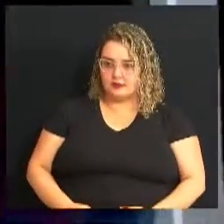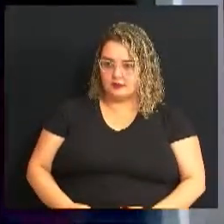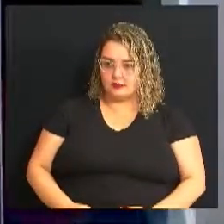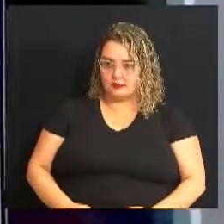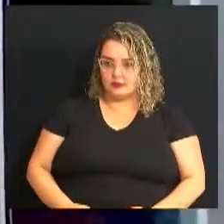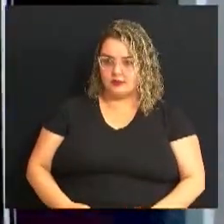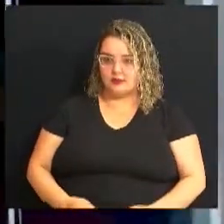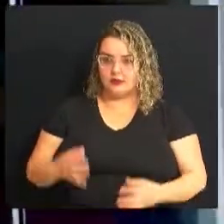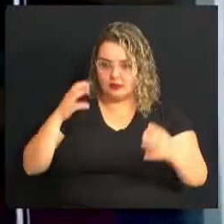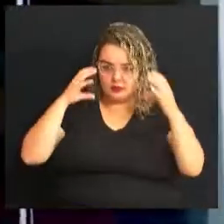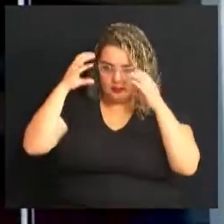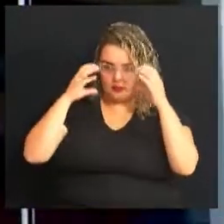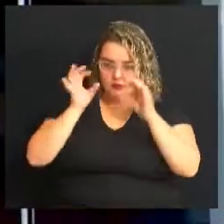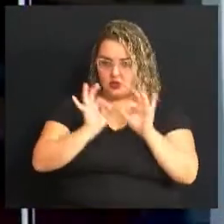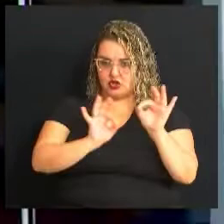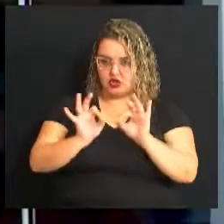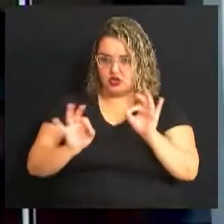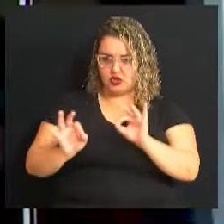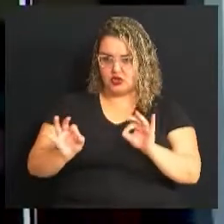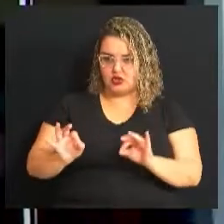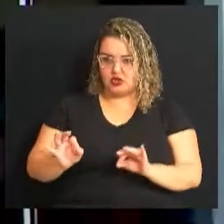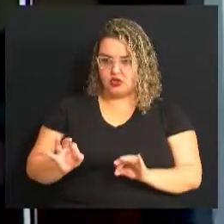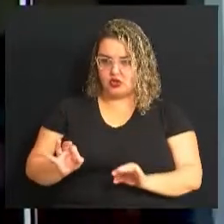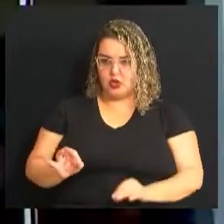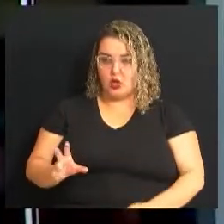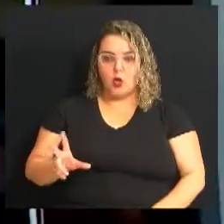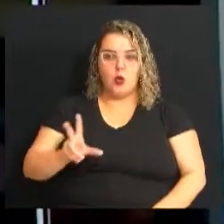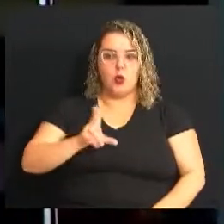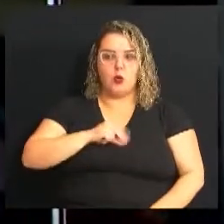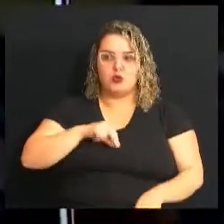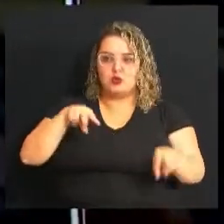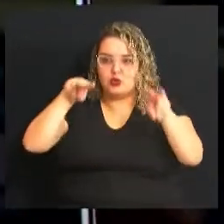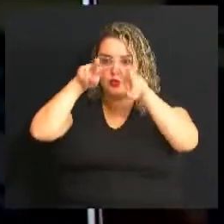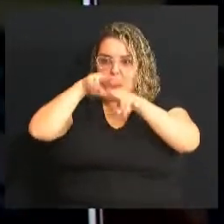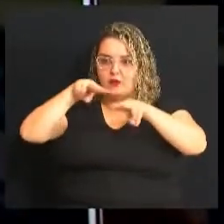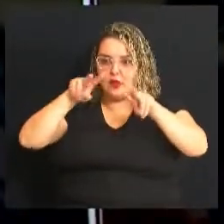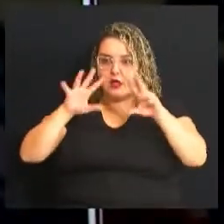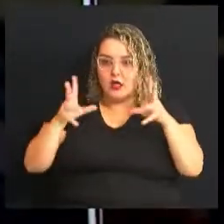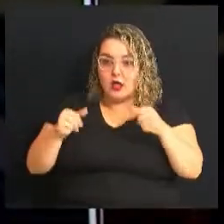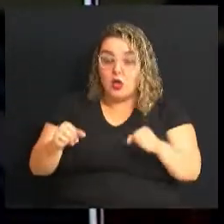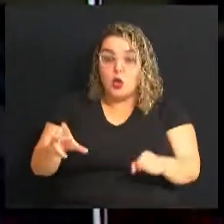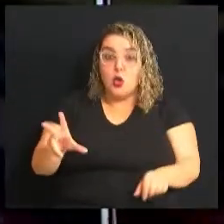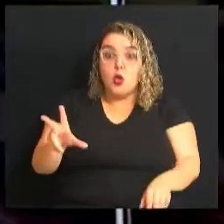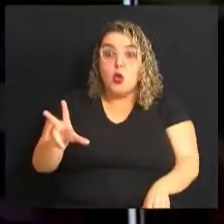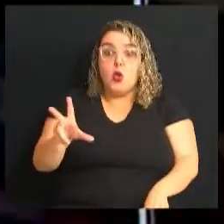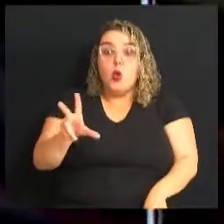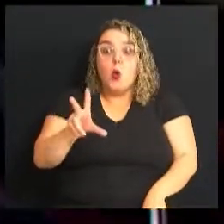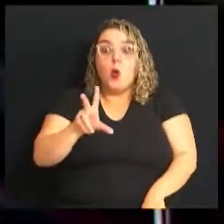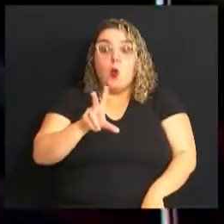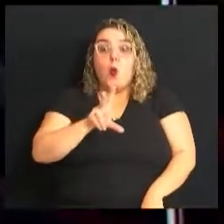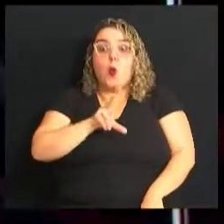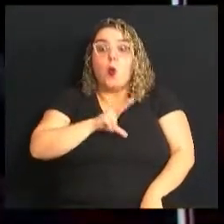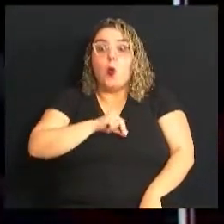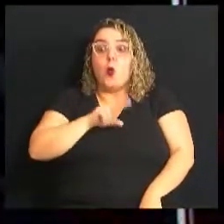com as mãos. Gente, eu já estou enxergando tudo. Já tá conseguindo enxergar? Eu nunca